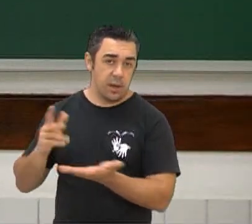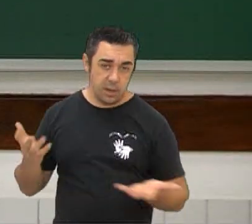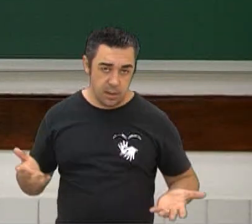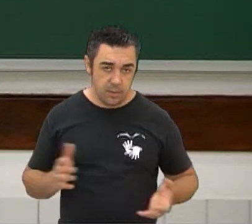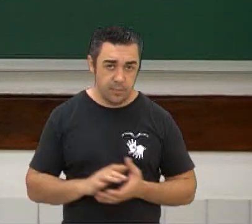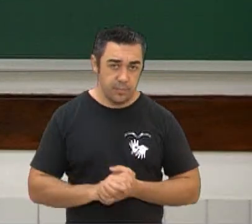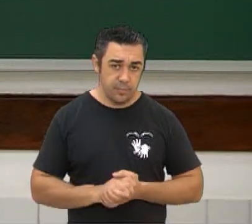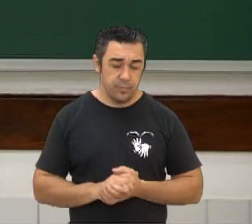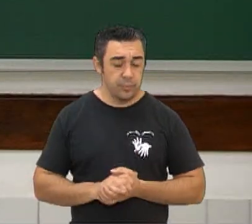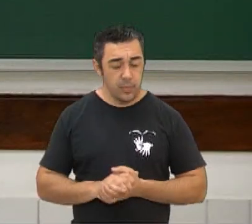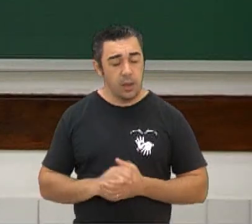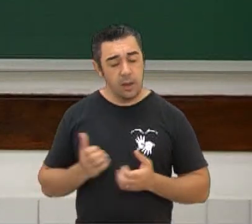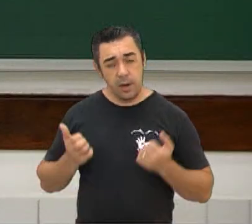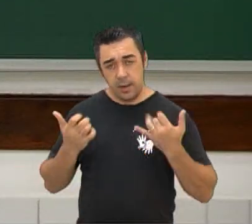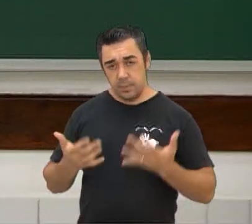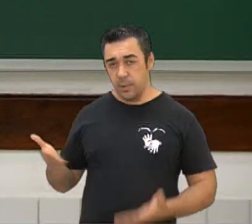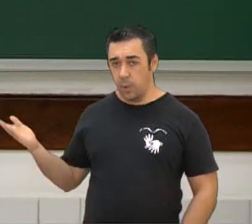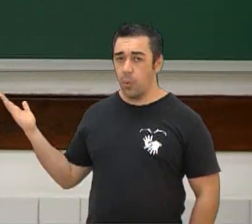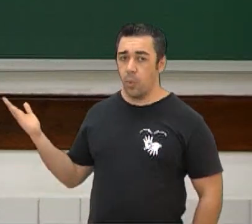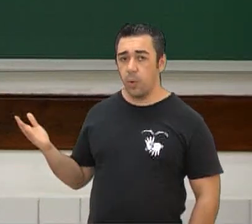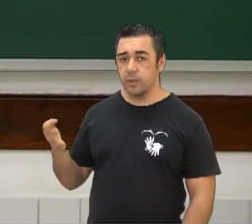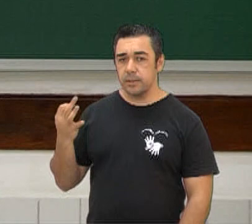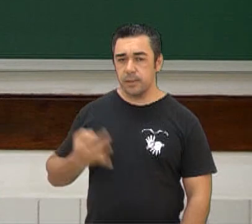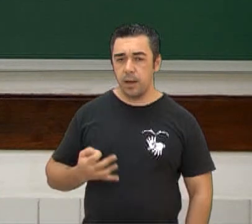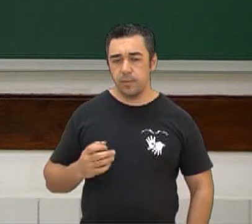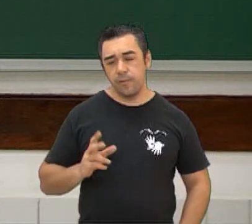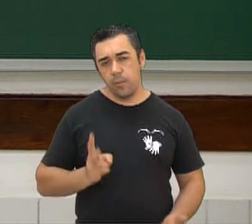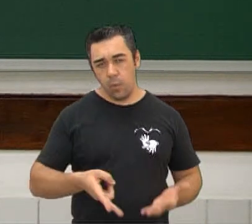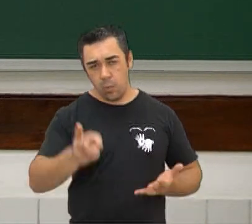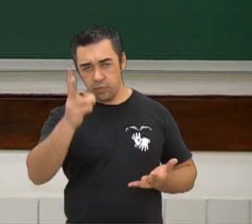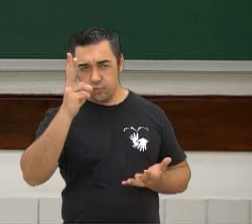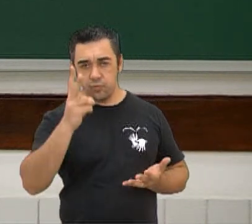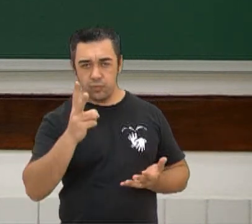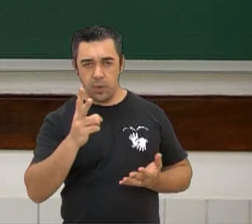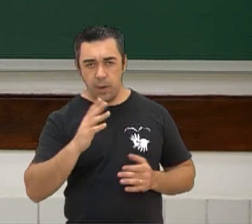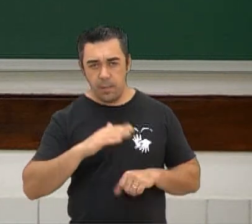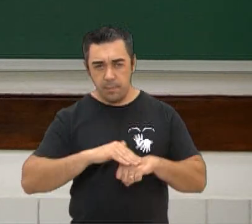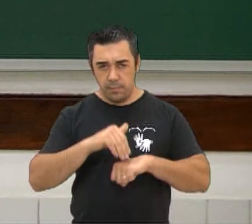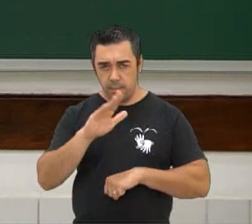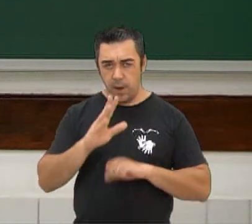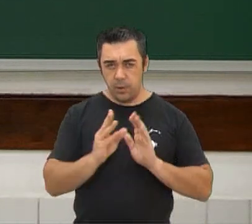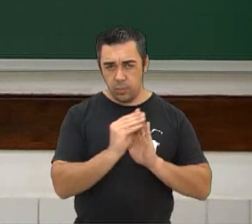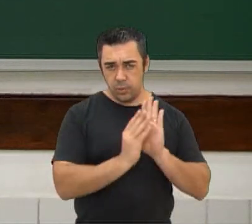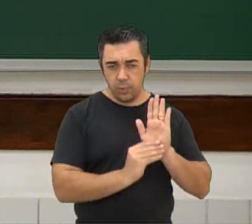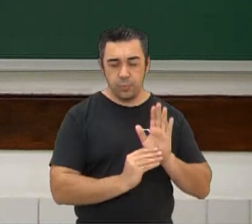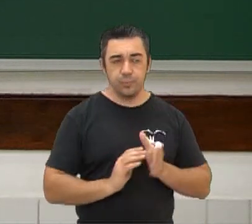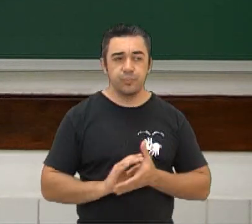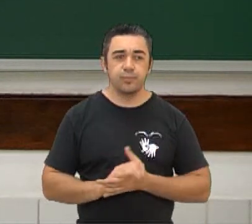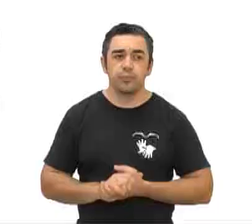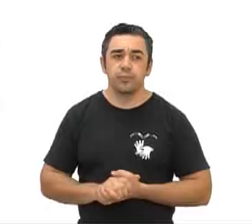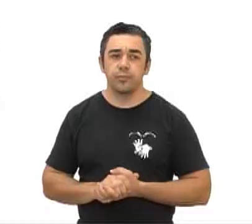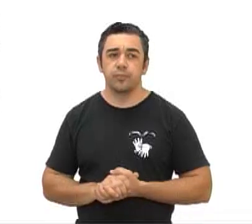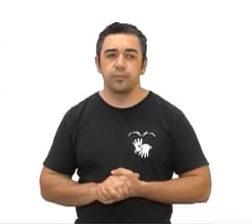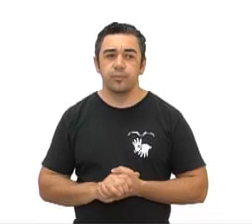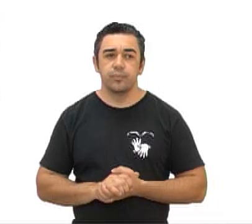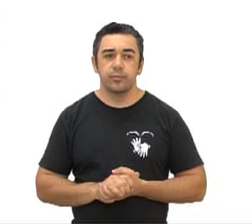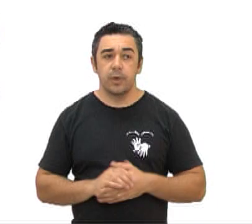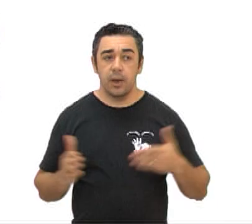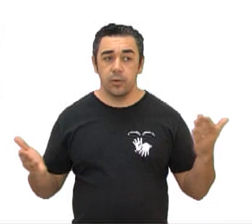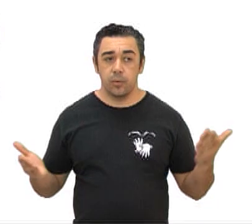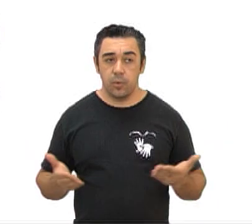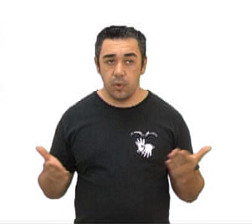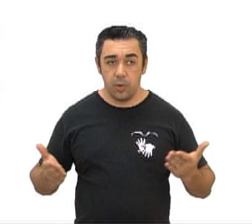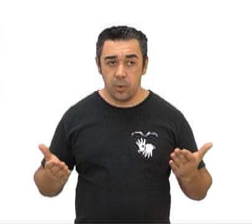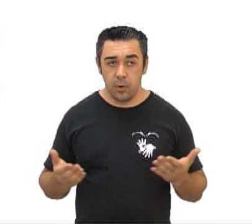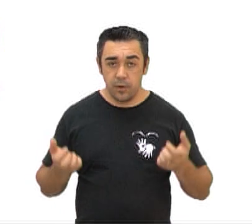aqui frisou bem essa divisão. Mas vamos seguir com um pouco mais de conteúdo. Então, agora, nós vamos